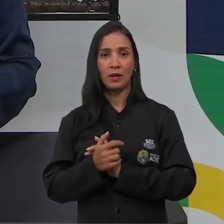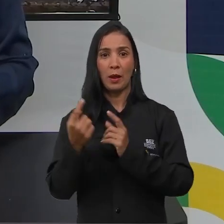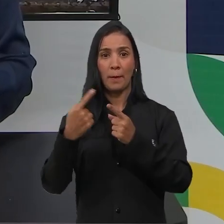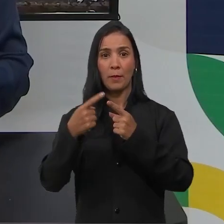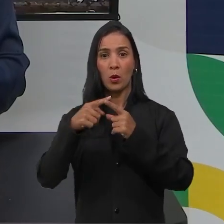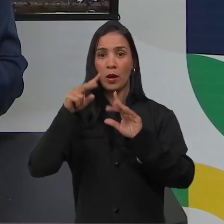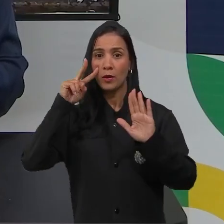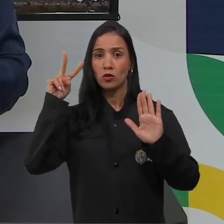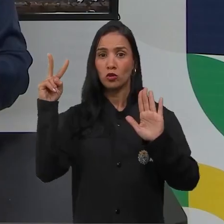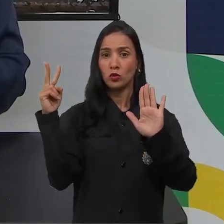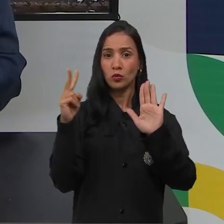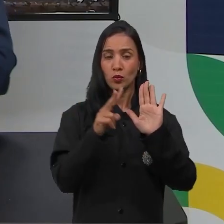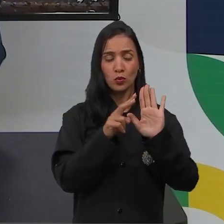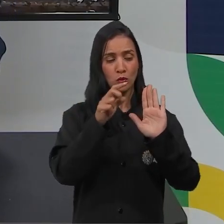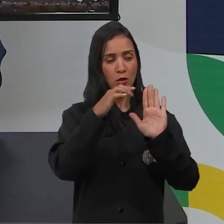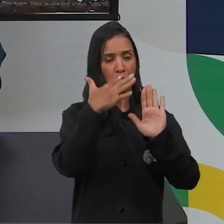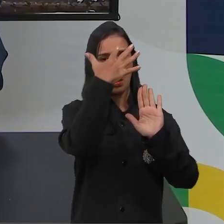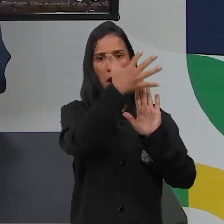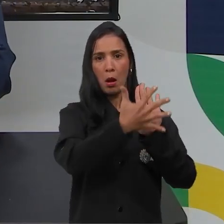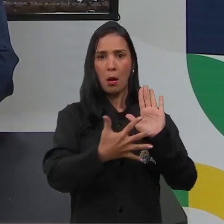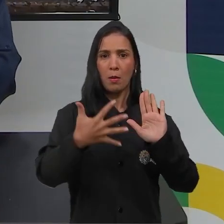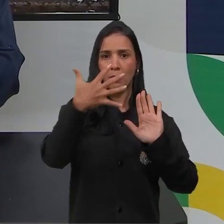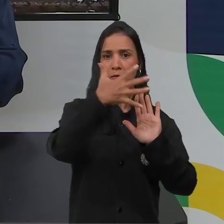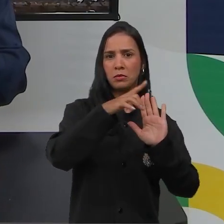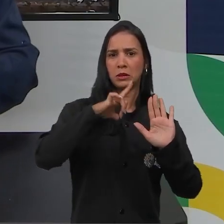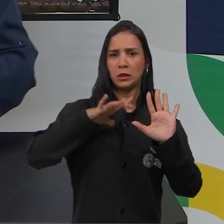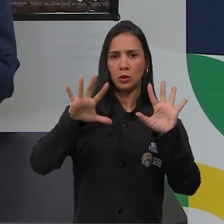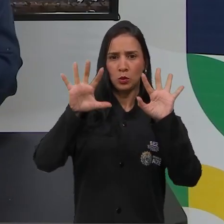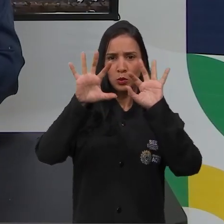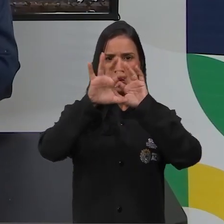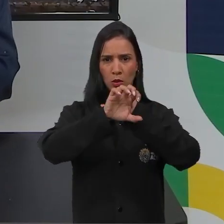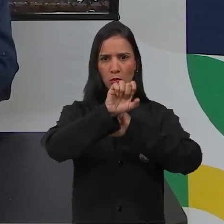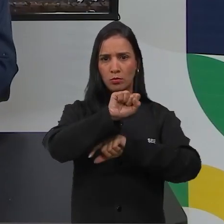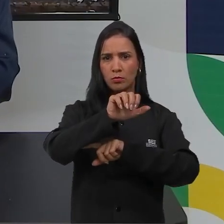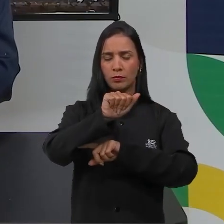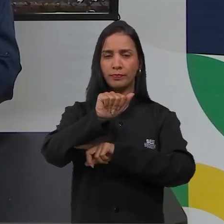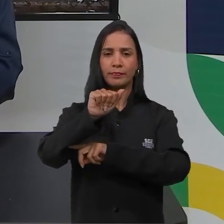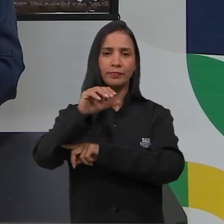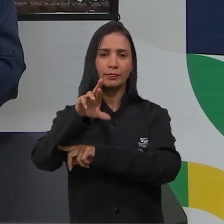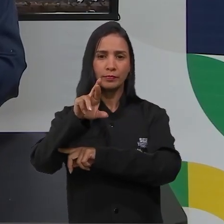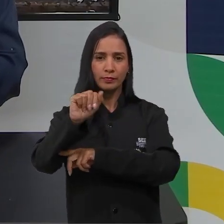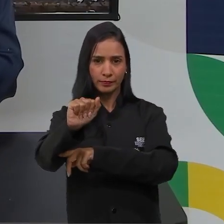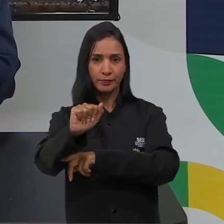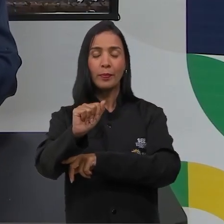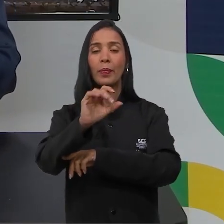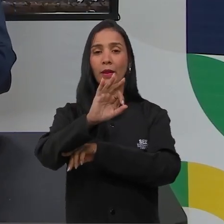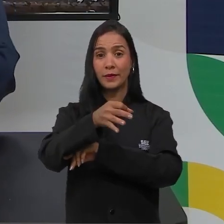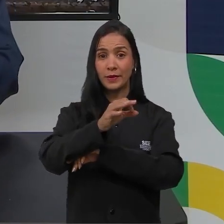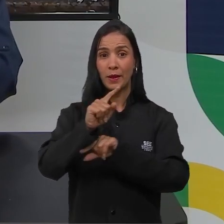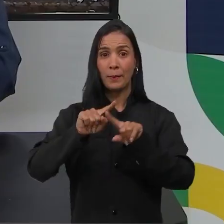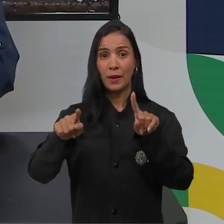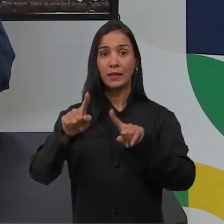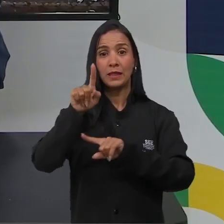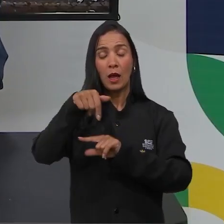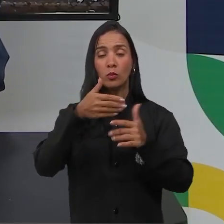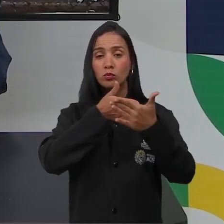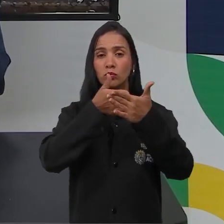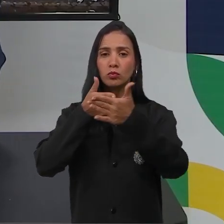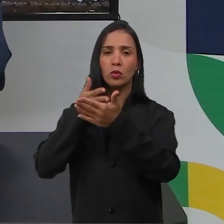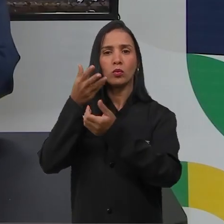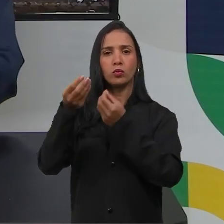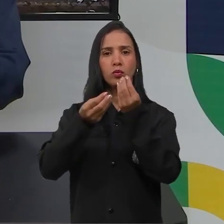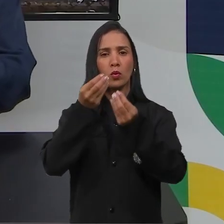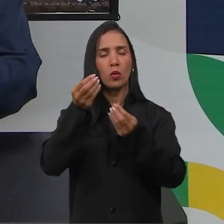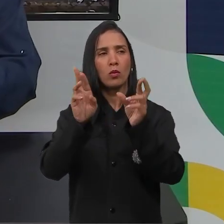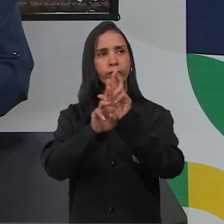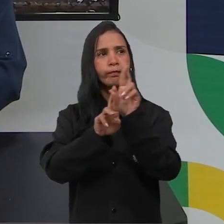a dimensão do deserto do Saara, logo na primeira imagem que eu mostrei para vocês. Então, é um desafio muito grande